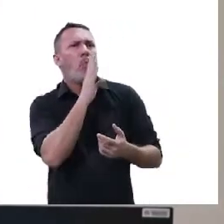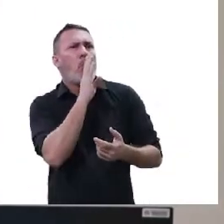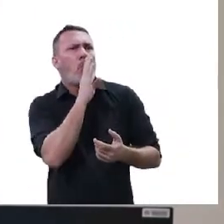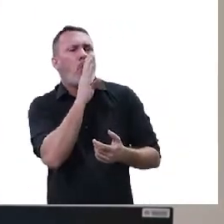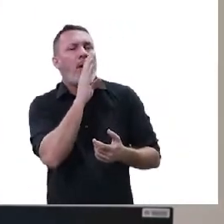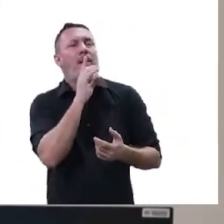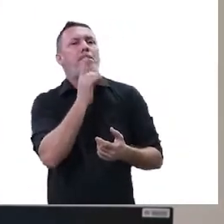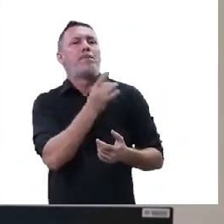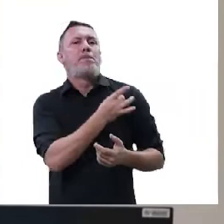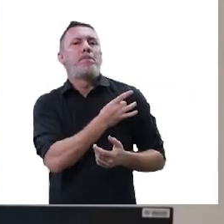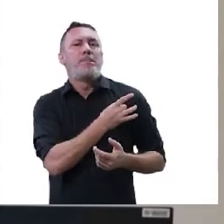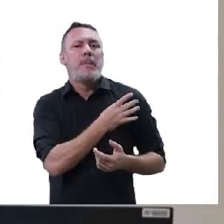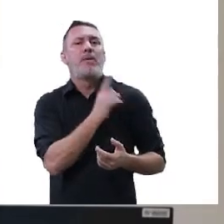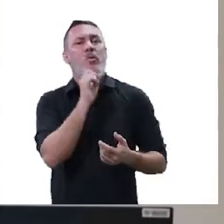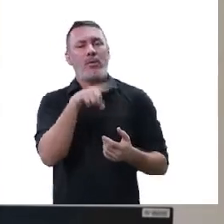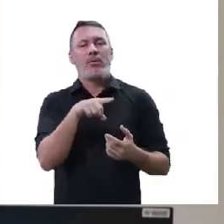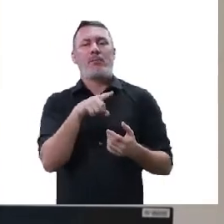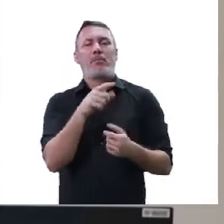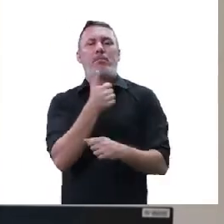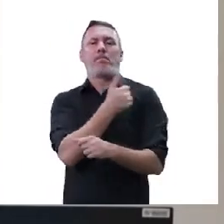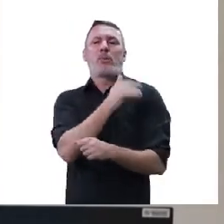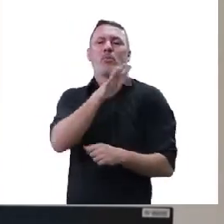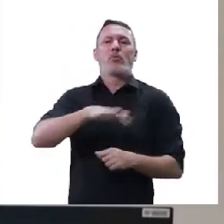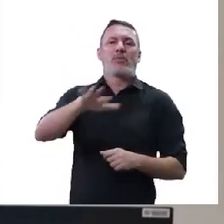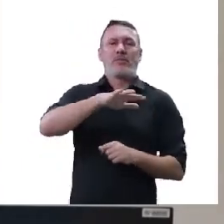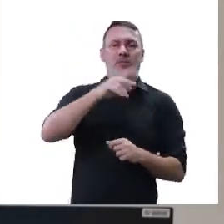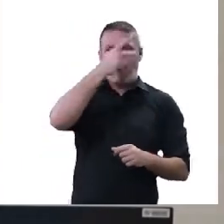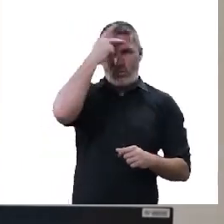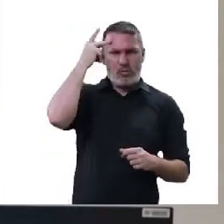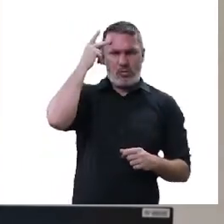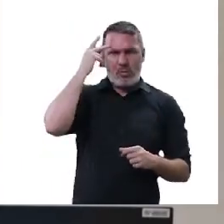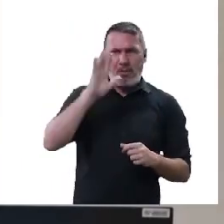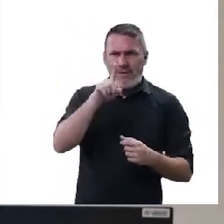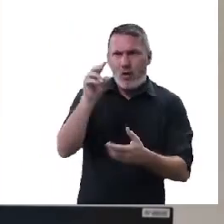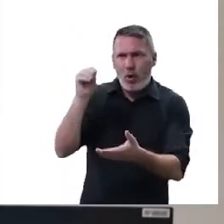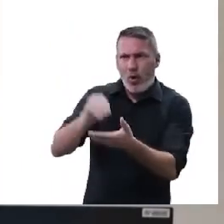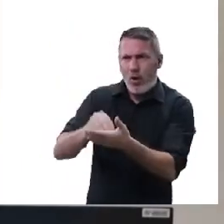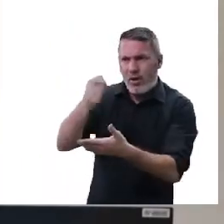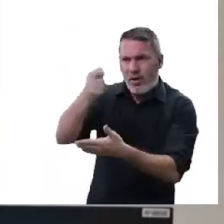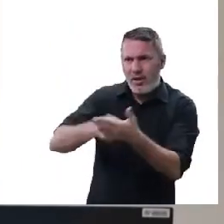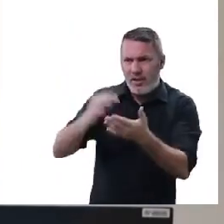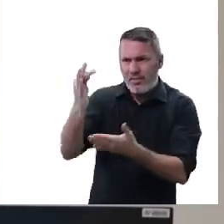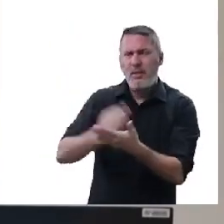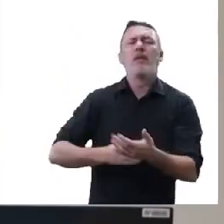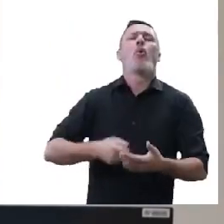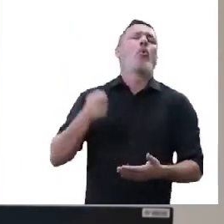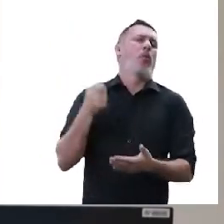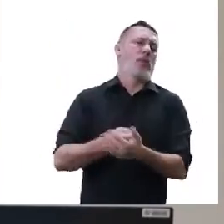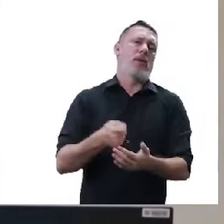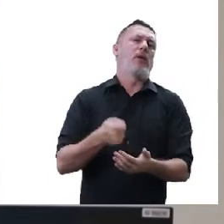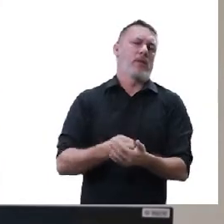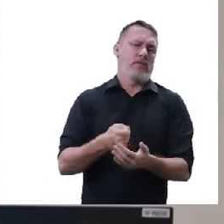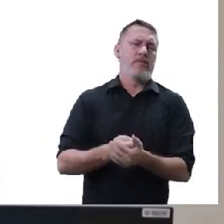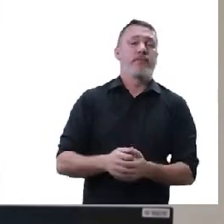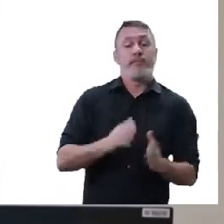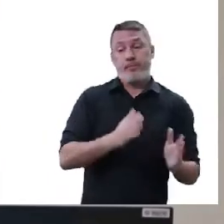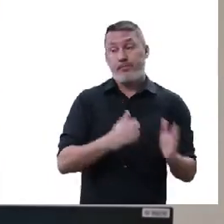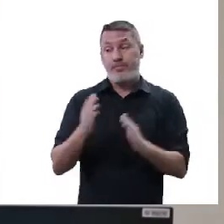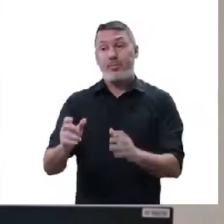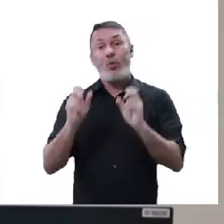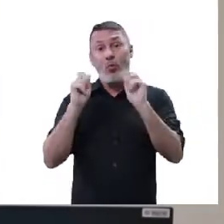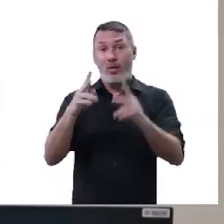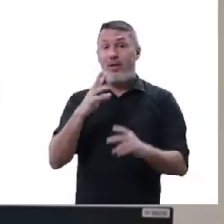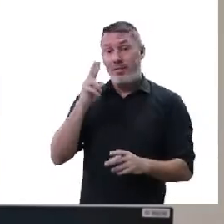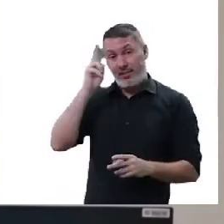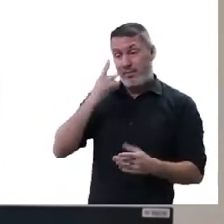Do preconceito das pessoas. Olha, professor, eu posso jogar isso na minha redação? Você deve jogar isso no seu texto. Ok, meu aluno? E um outro